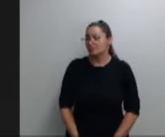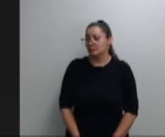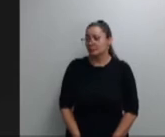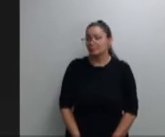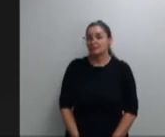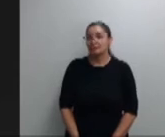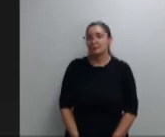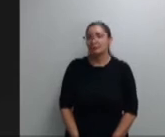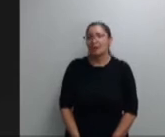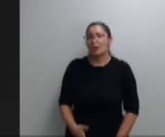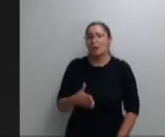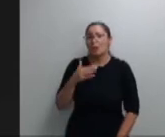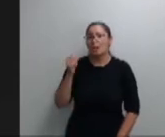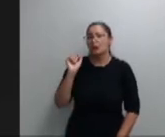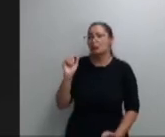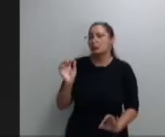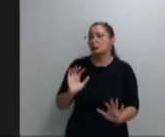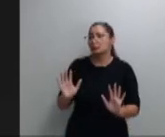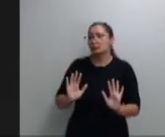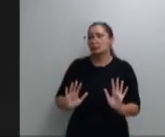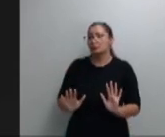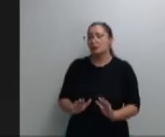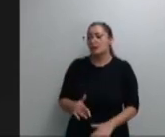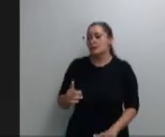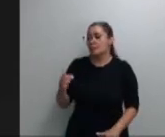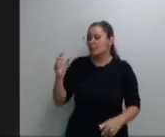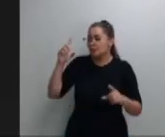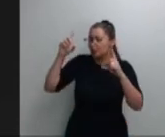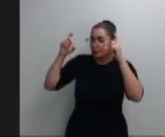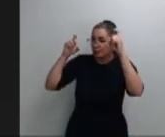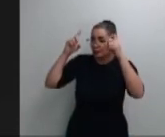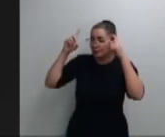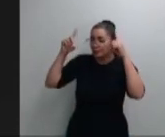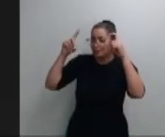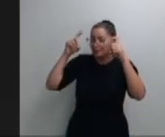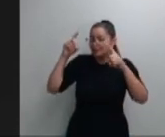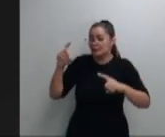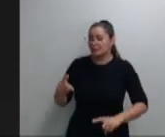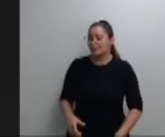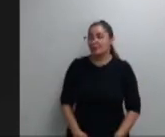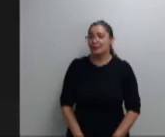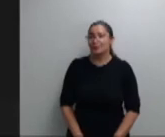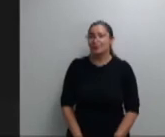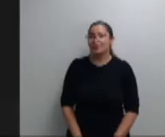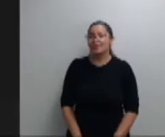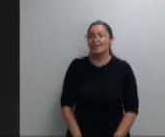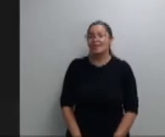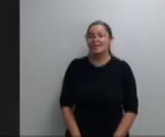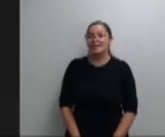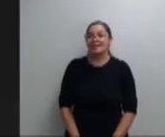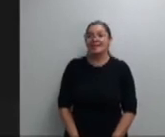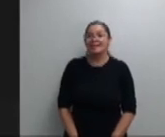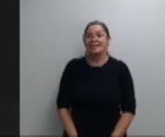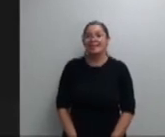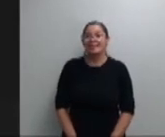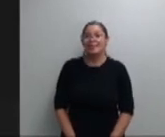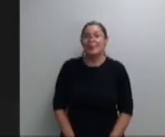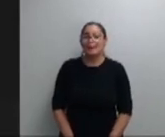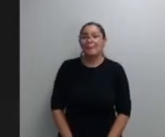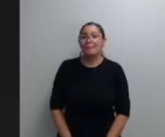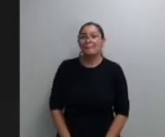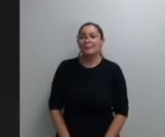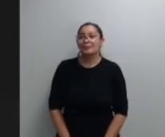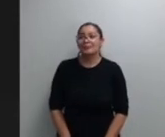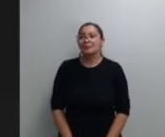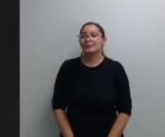era o melhor esse critério era o melhor a minha preocupação é com a segurança jurídica e a confiança legítima está certo? entendi